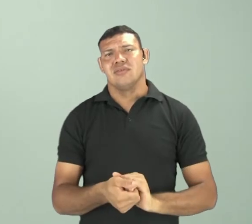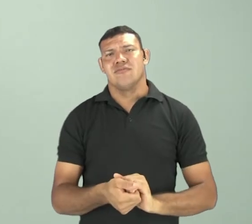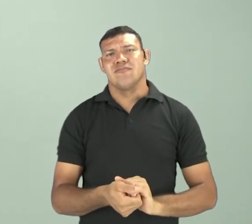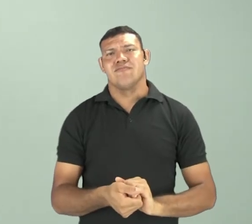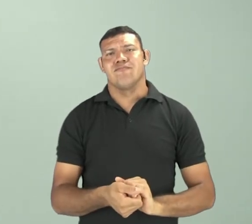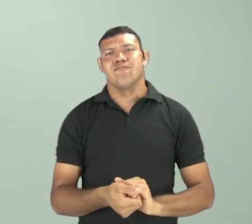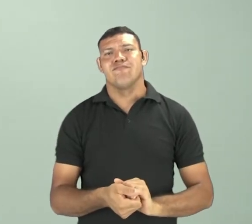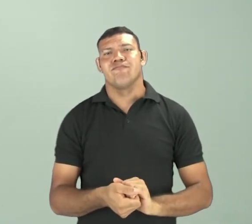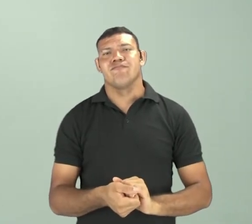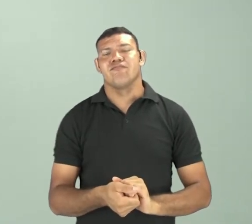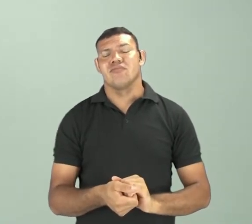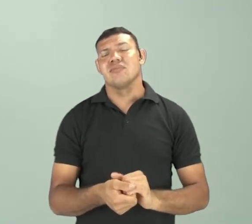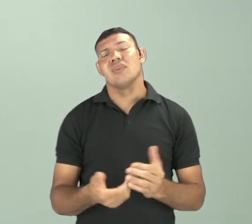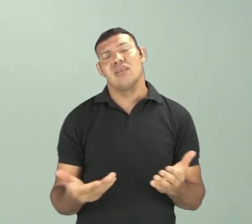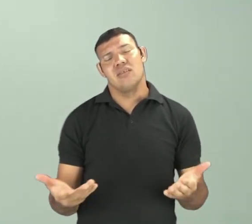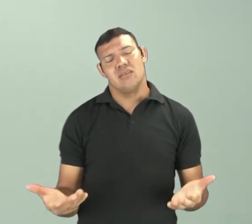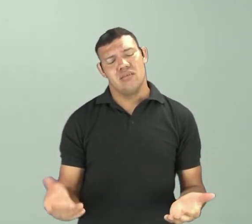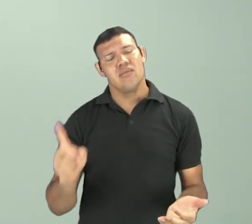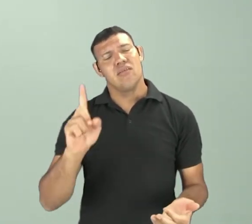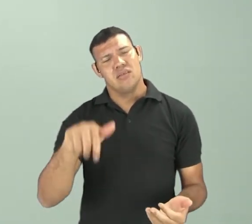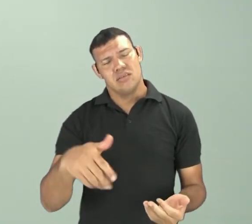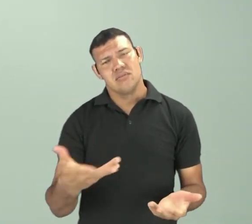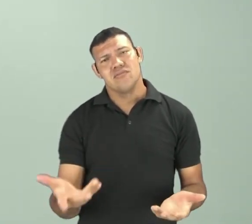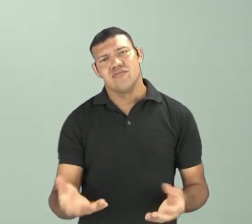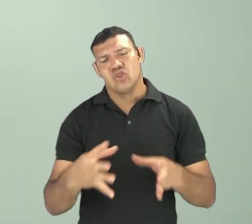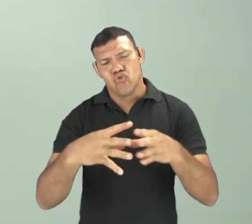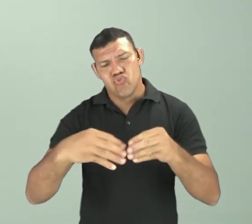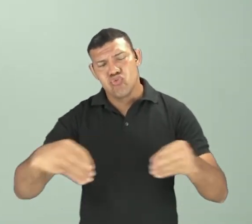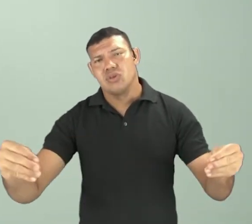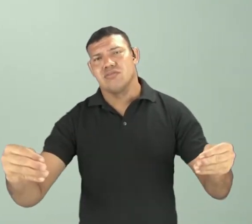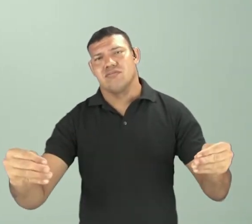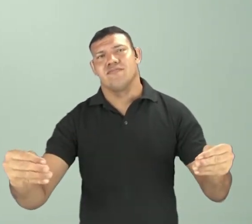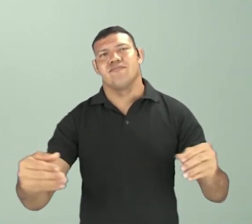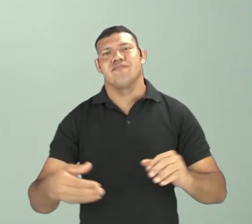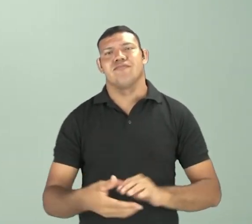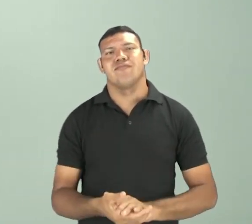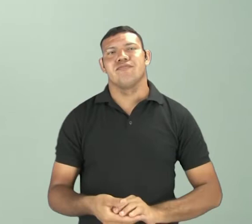causar, então, a extinção de algumas espécies, certo?